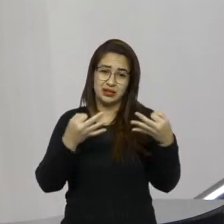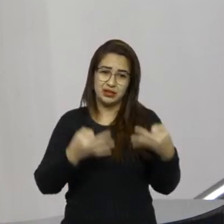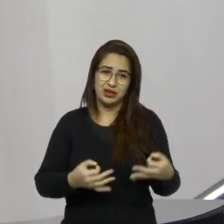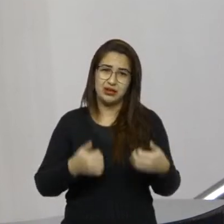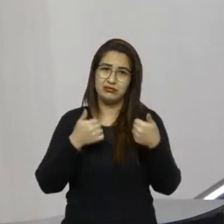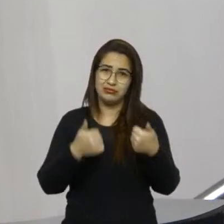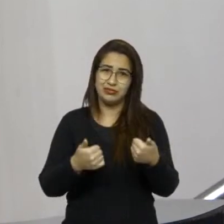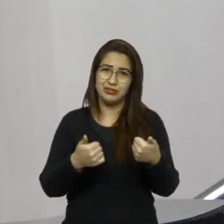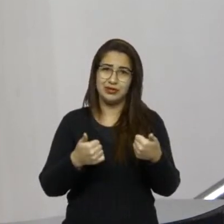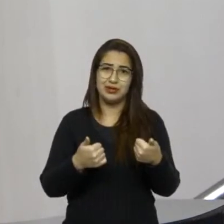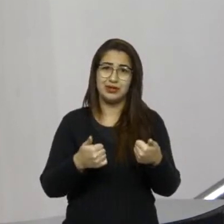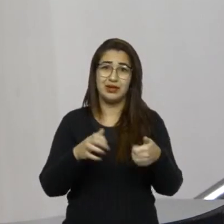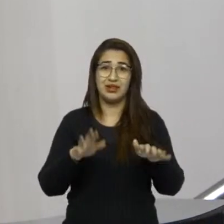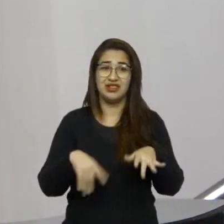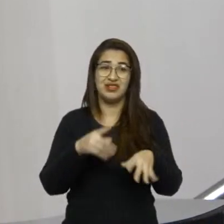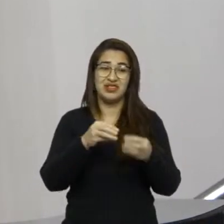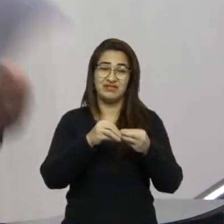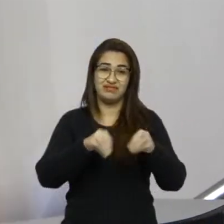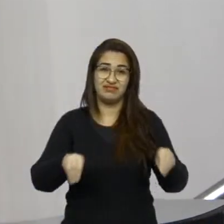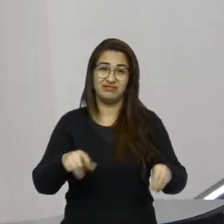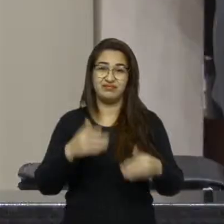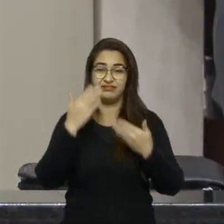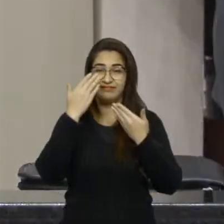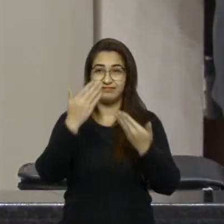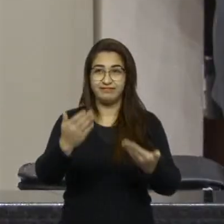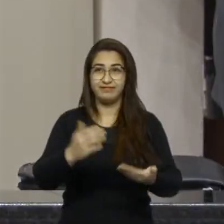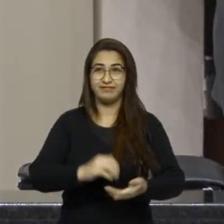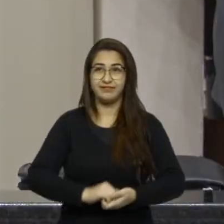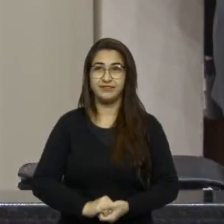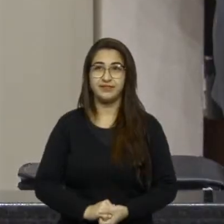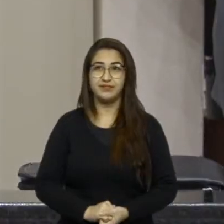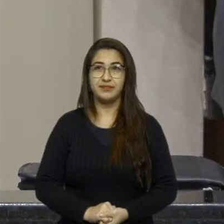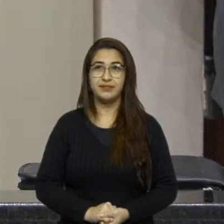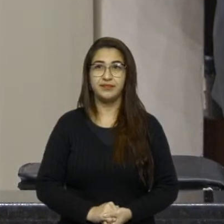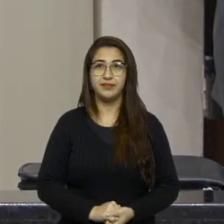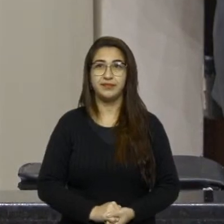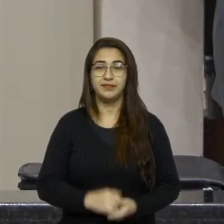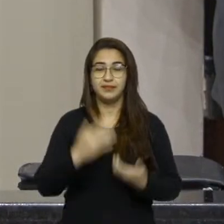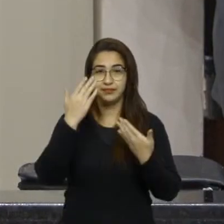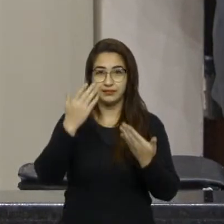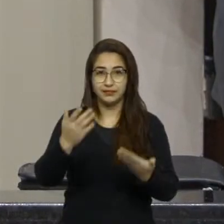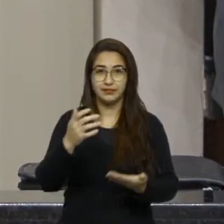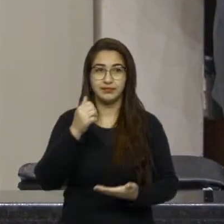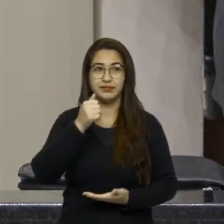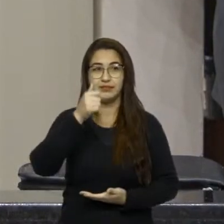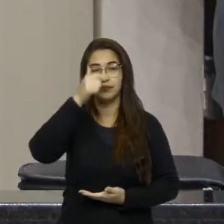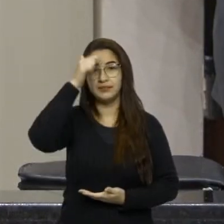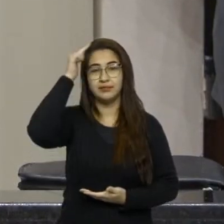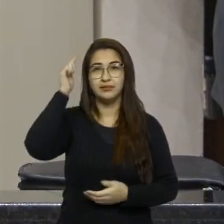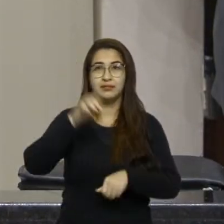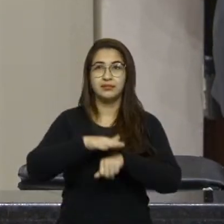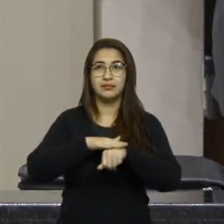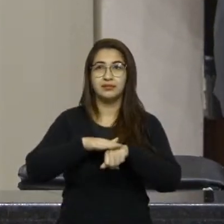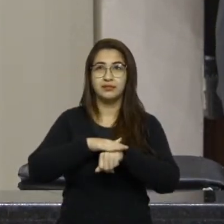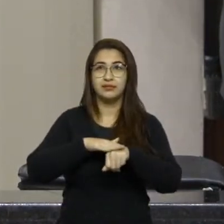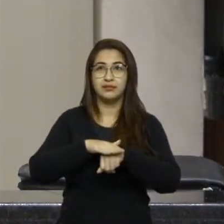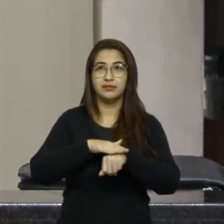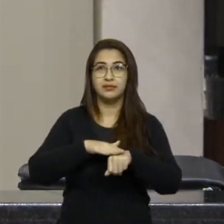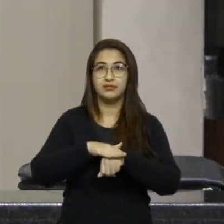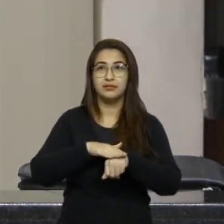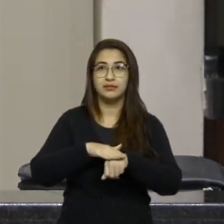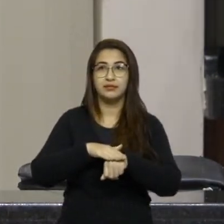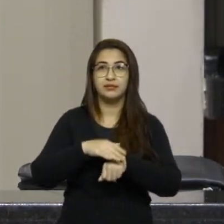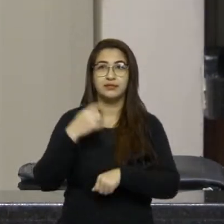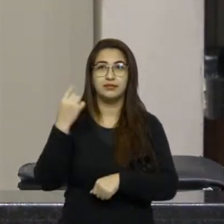papel, em prol do povo catarinense. Muito obrigado. Obrigado, deputado Adriano. Estava conversando agora aqui com o